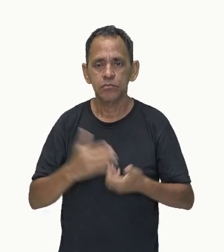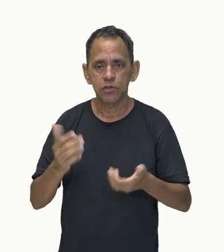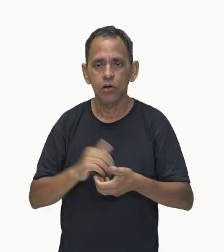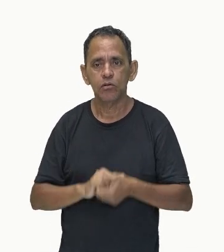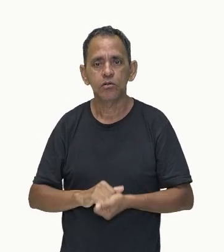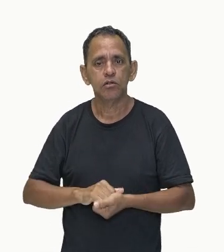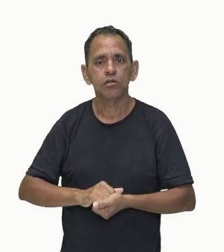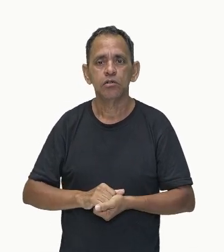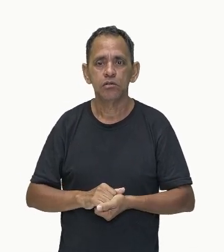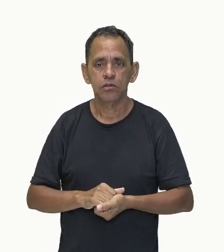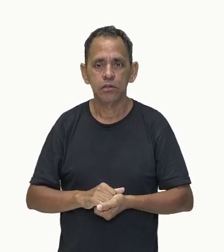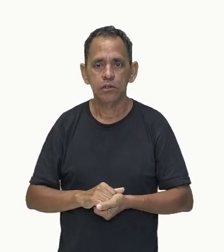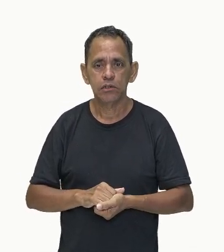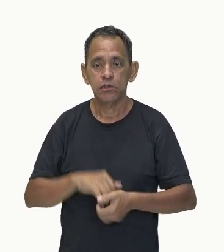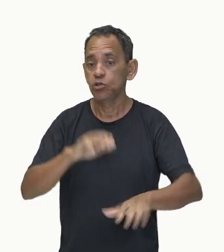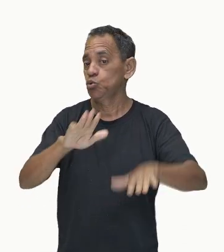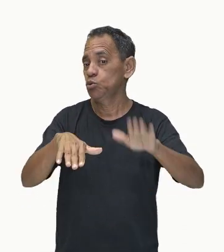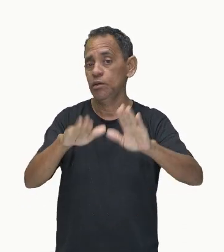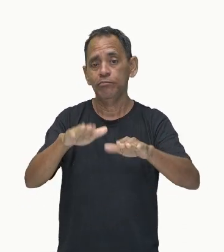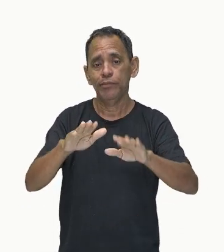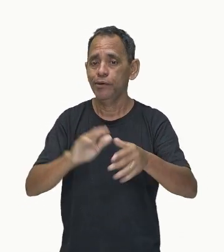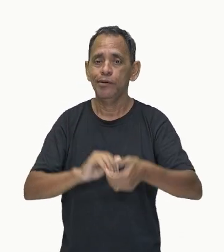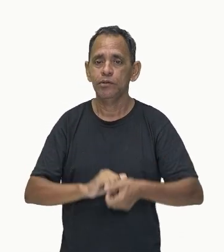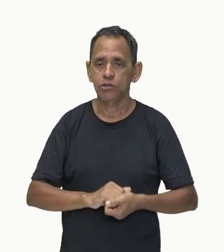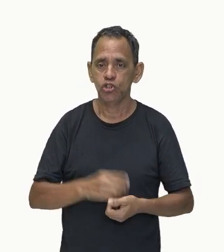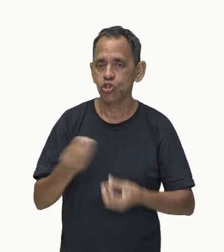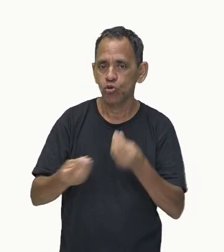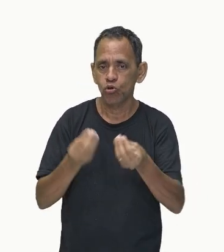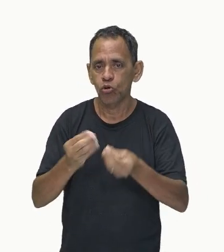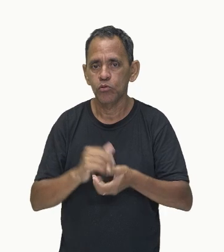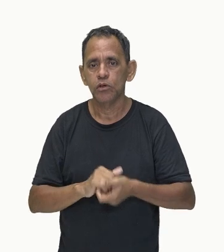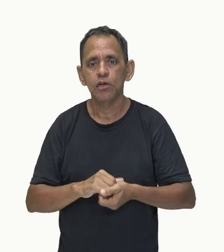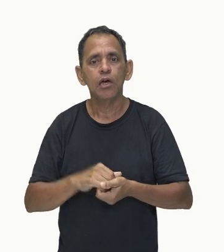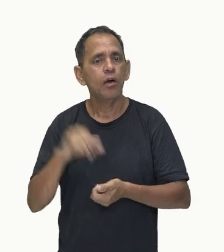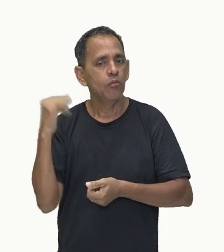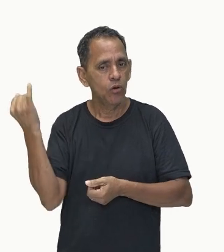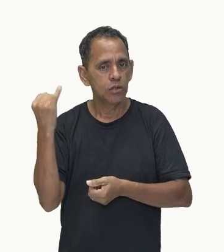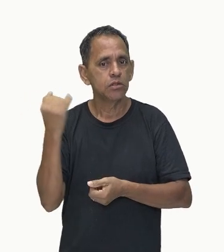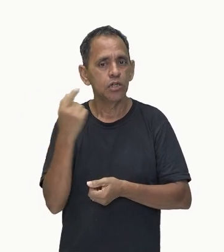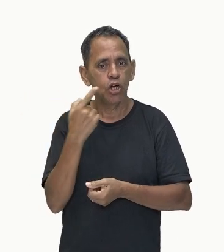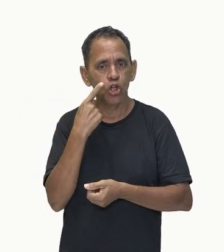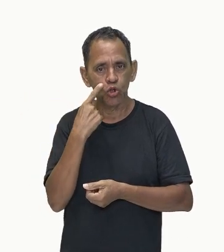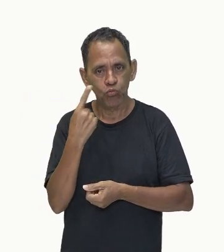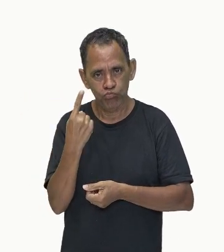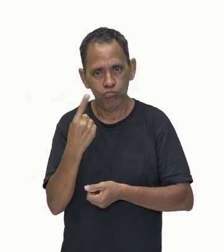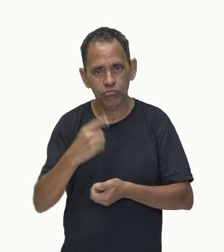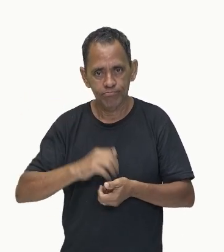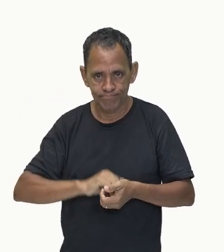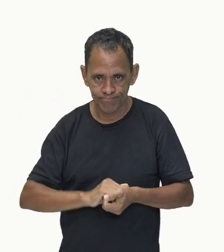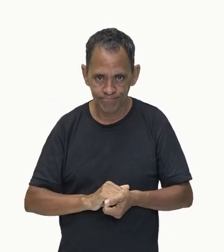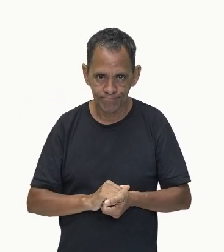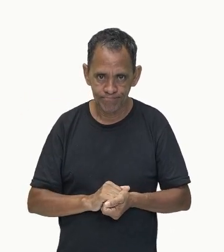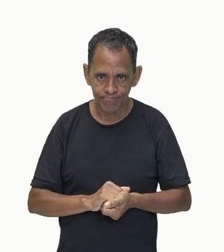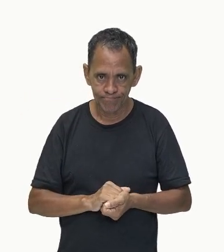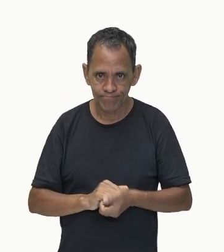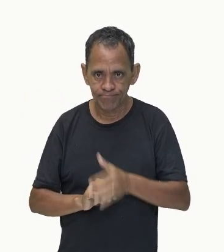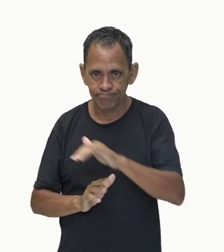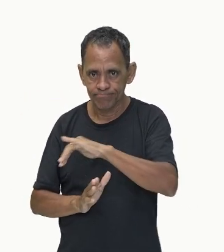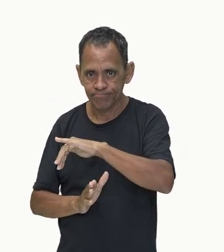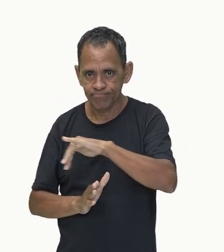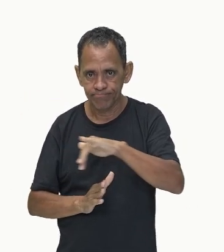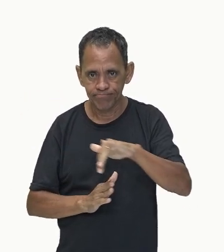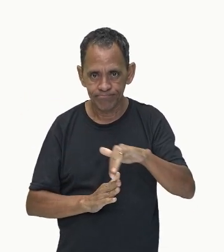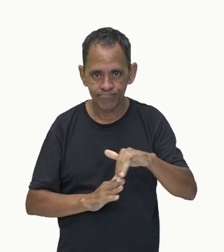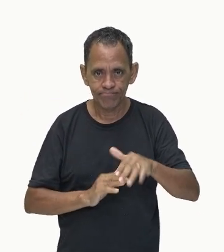trajetória. Ok, pessoal? Importante essas observações. E agora vamos falar da potência de